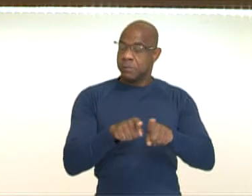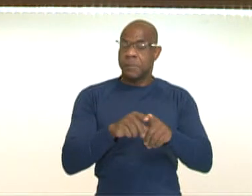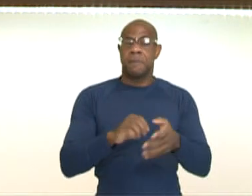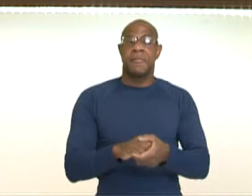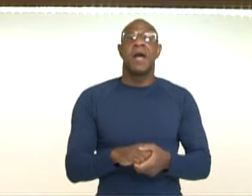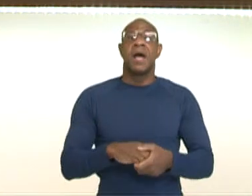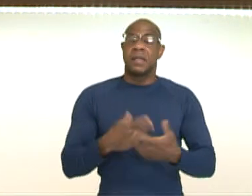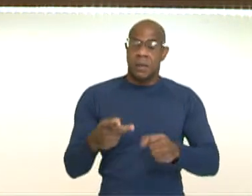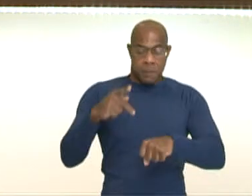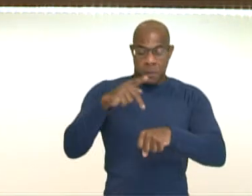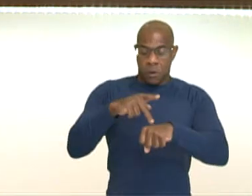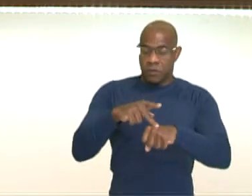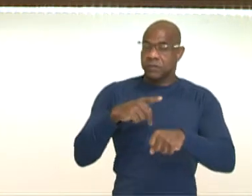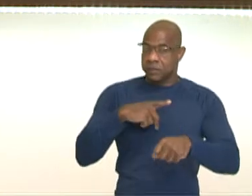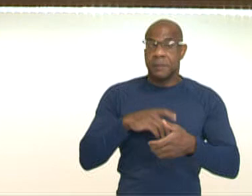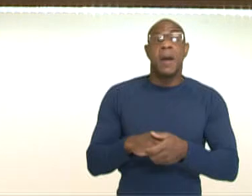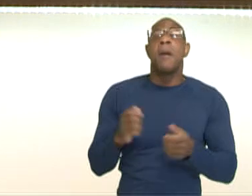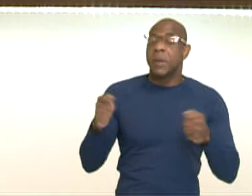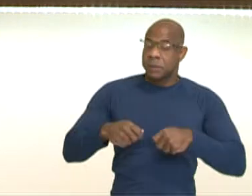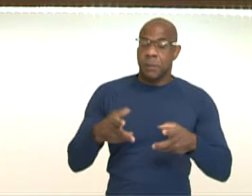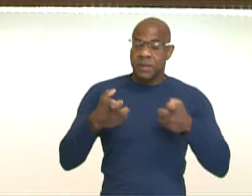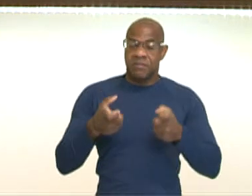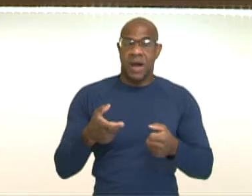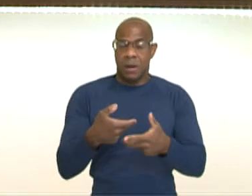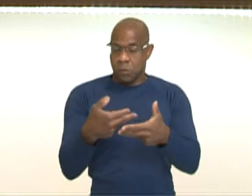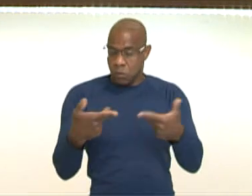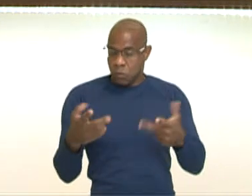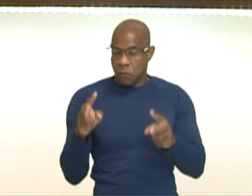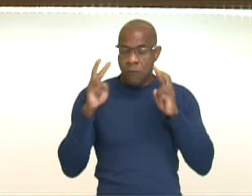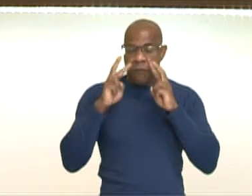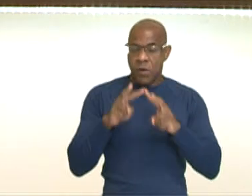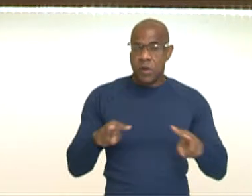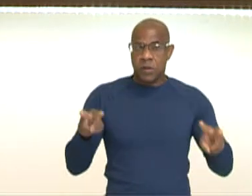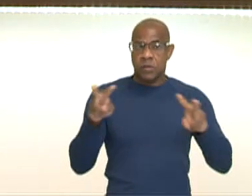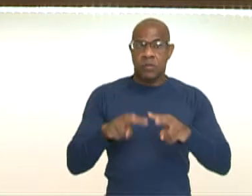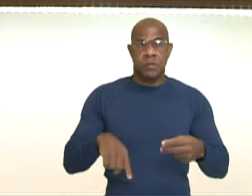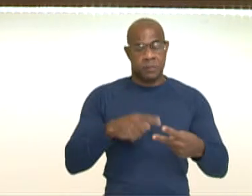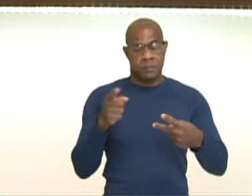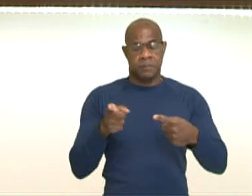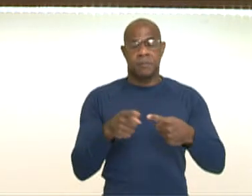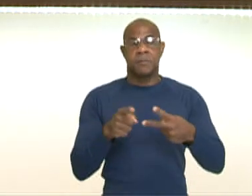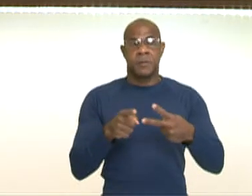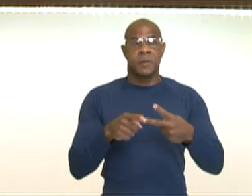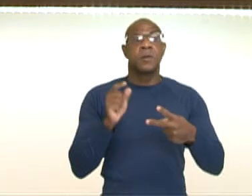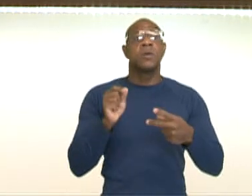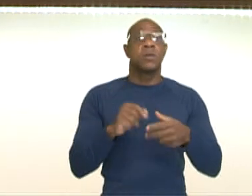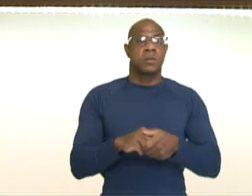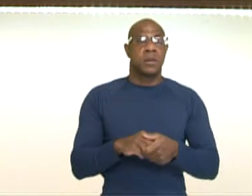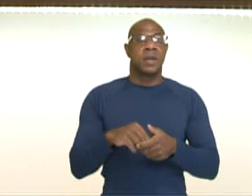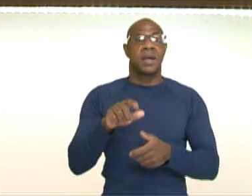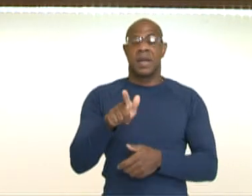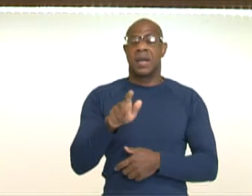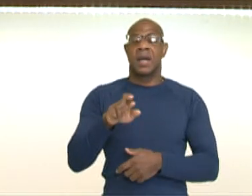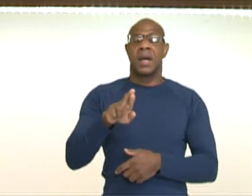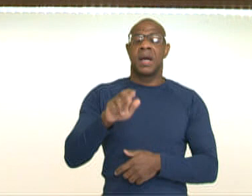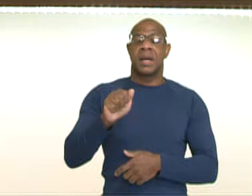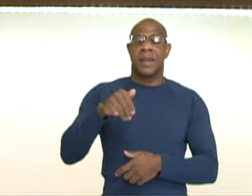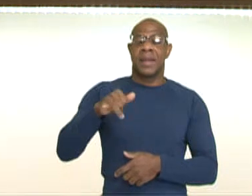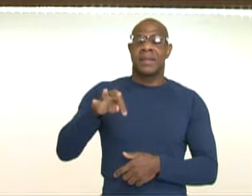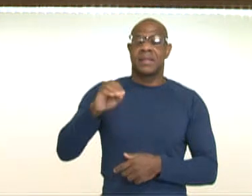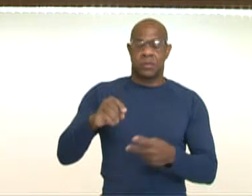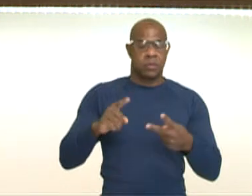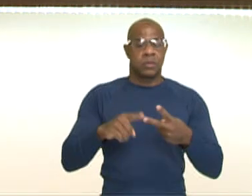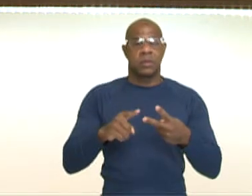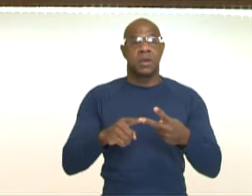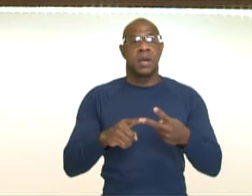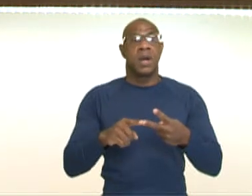podemos observar alguns elementos visuais. Então observem, por exemplo, o gneise, que é a partir do granito. Ou então a ardósia,